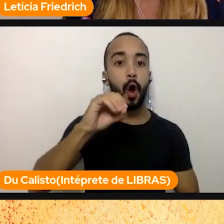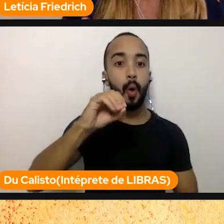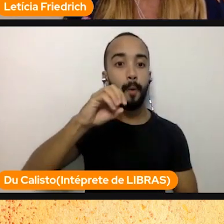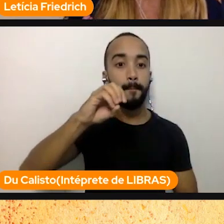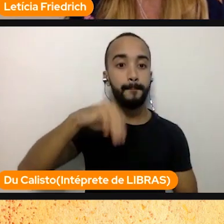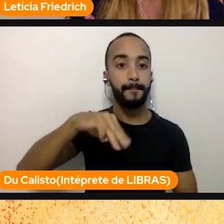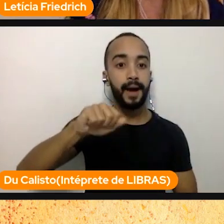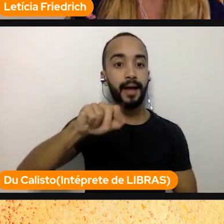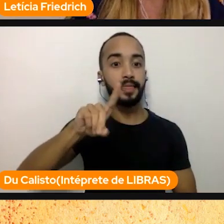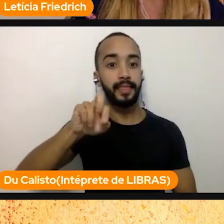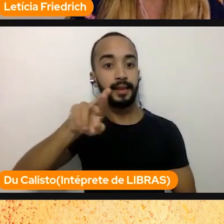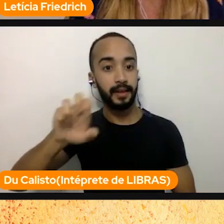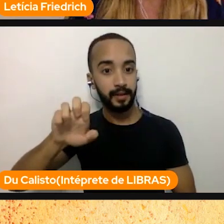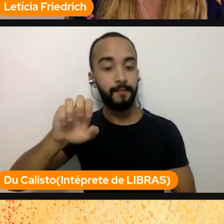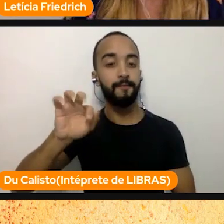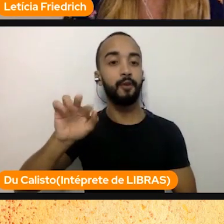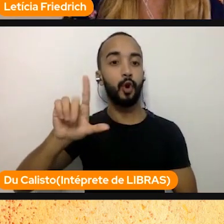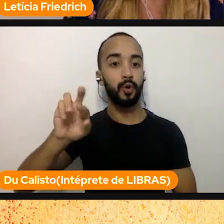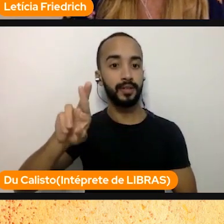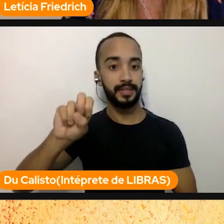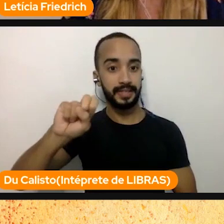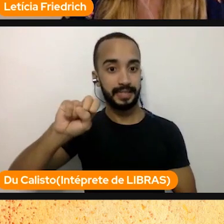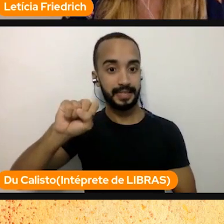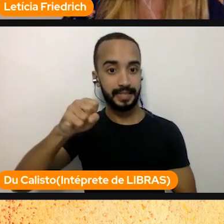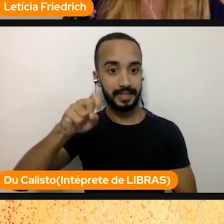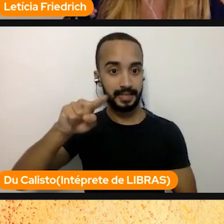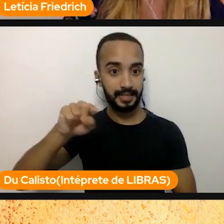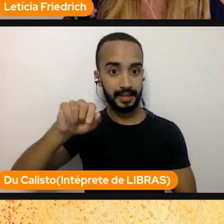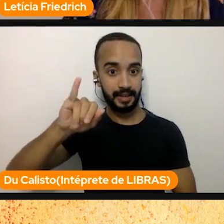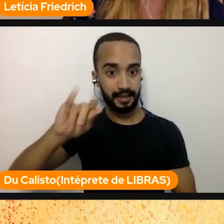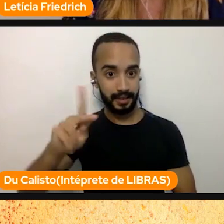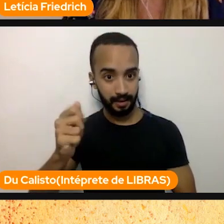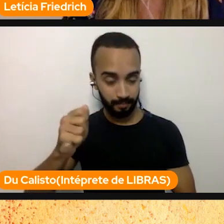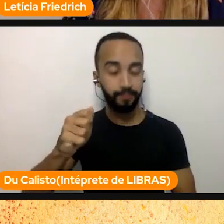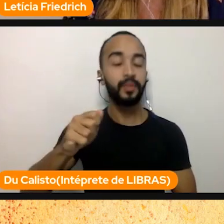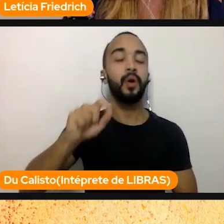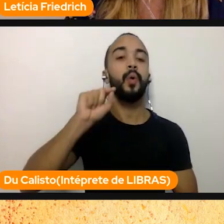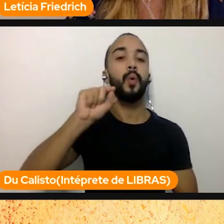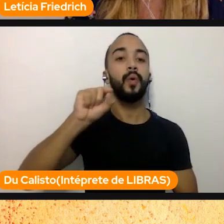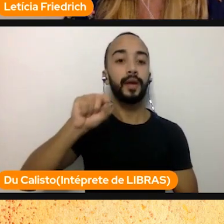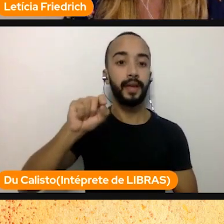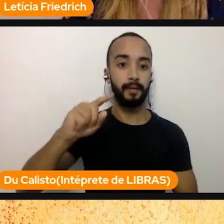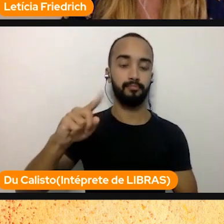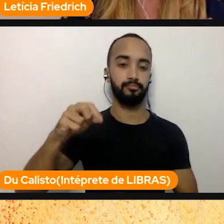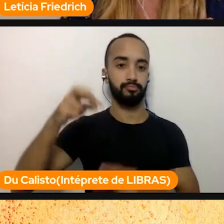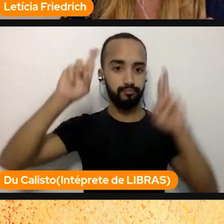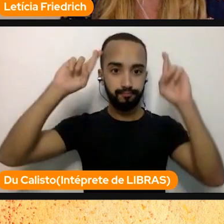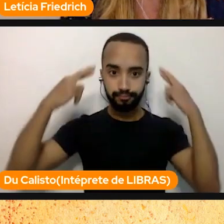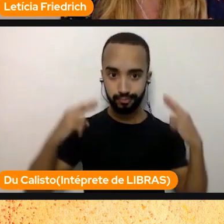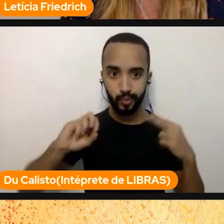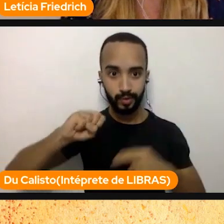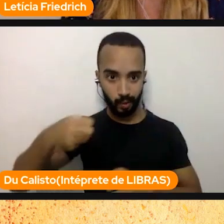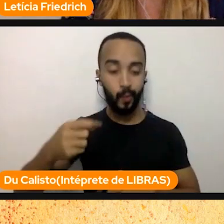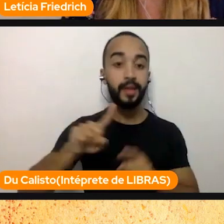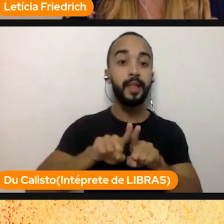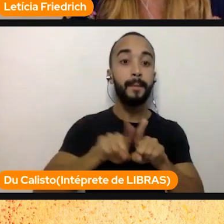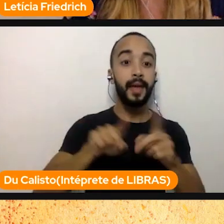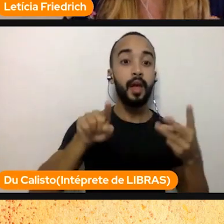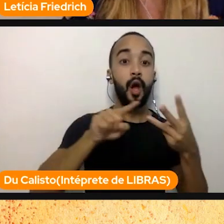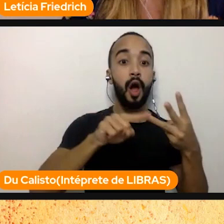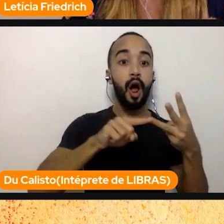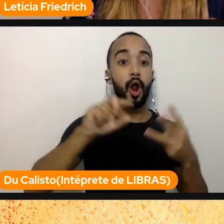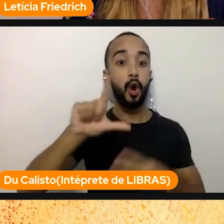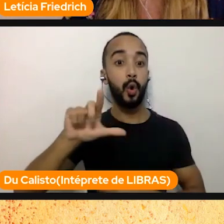e tem o Lucas, que é um menino que não está na série, que surge no filme, e que ele vai conhecendo aos poucos essas lendas do